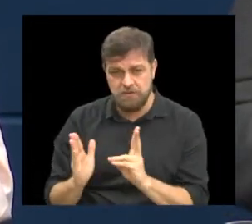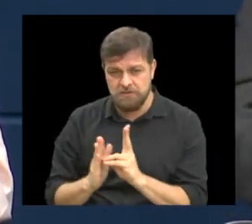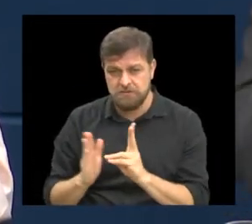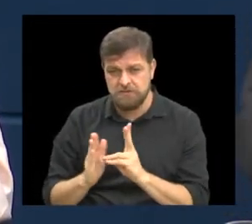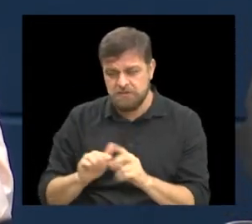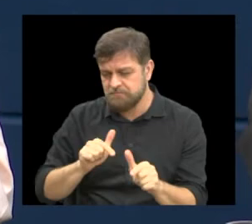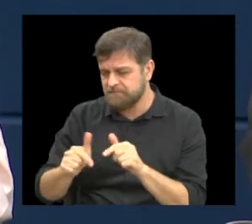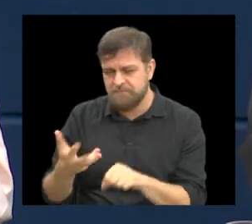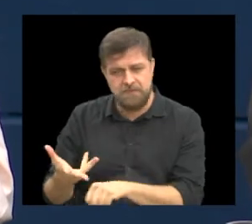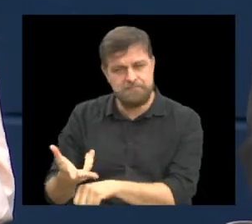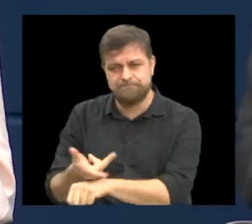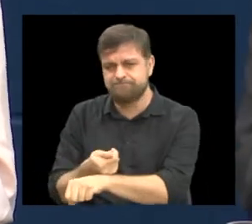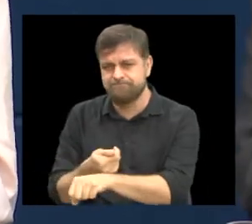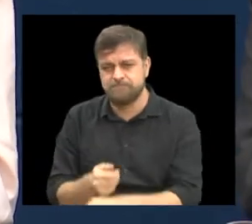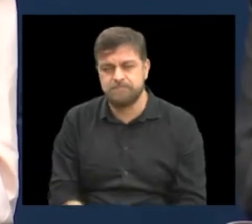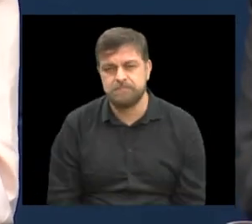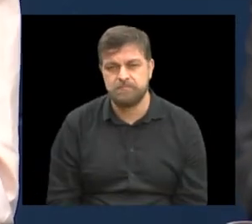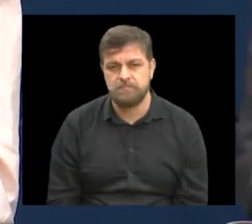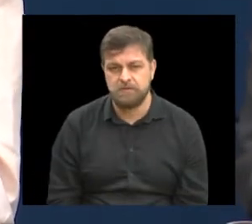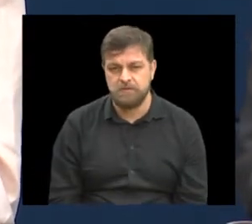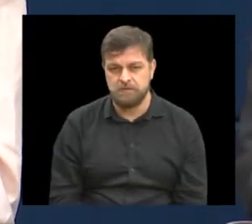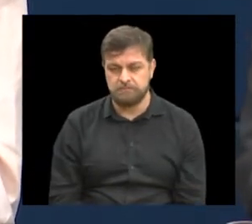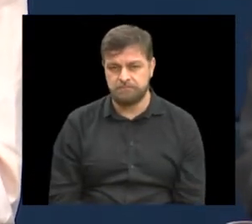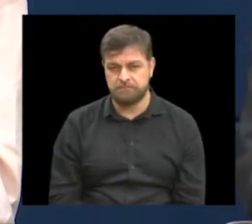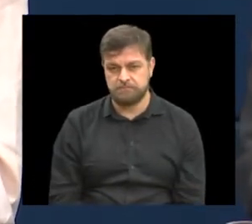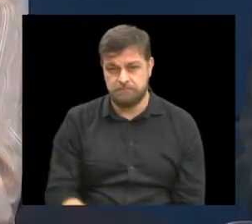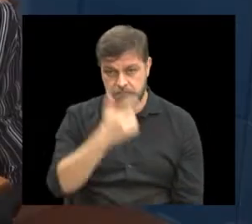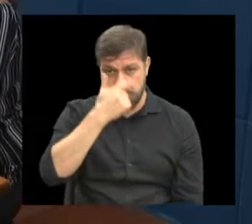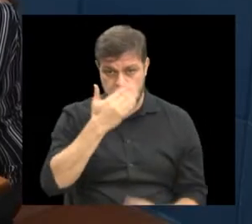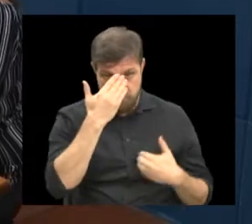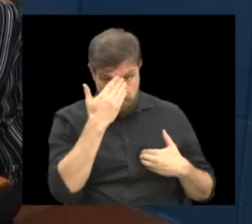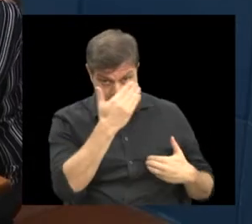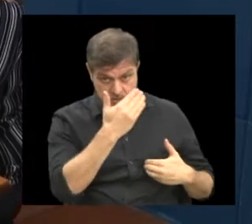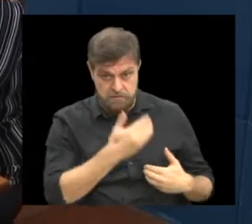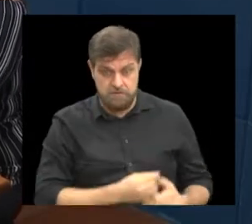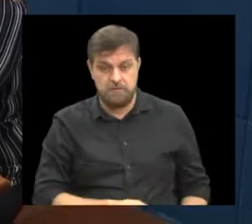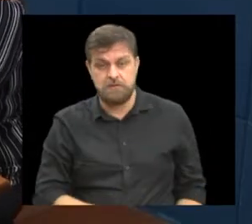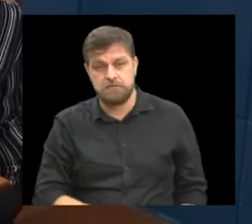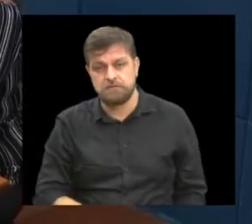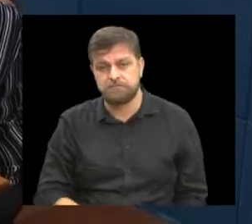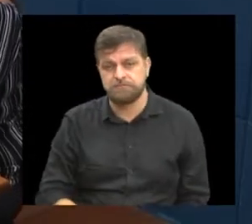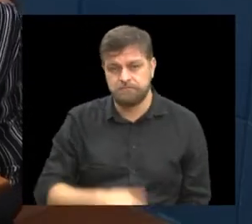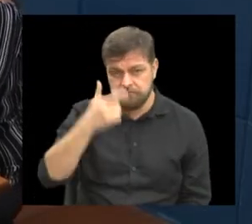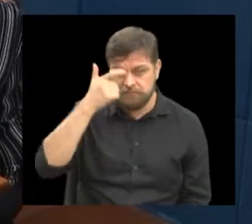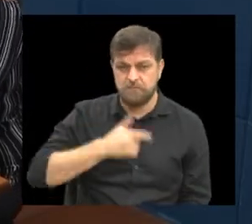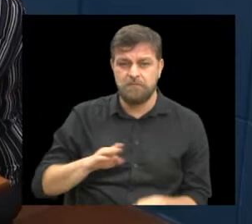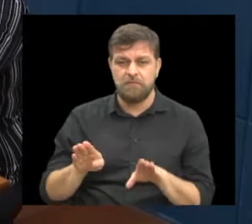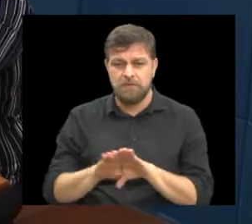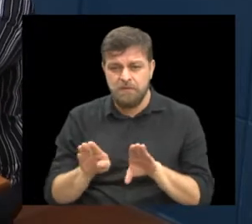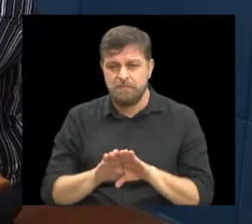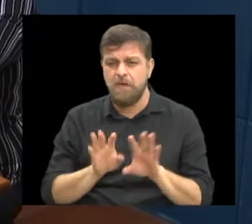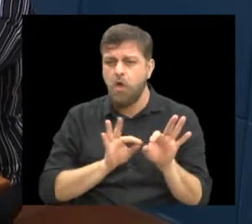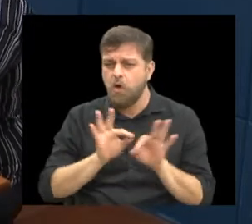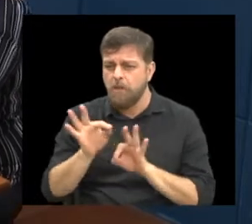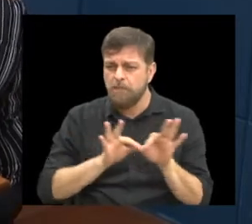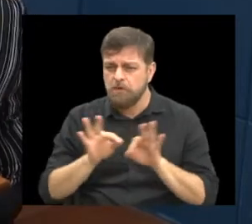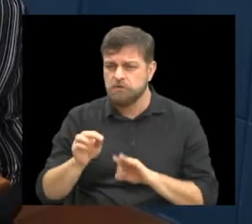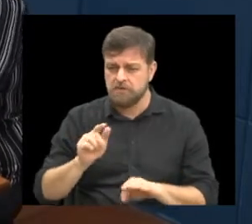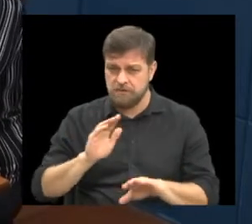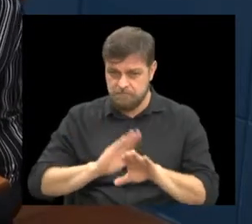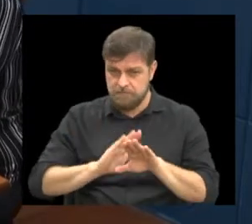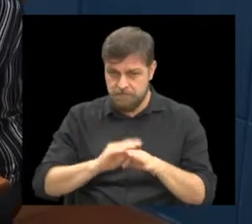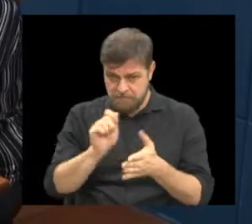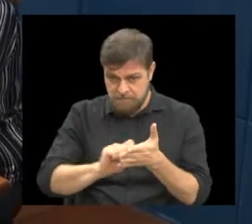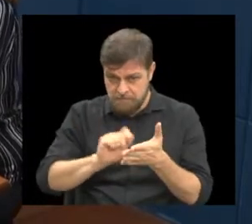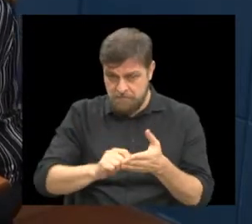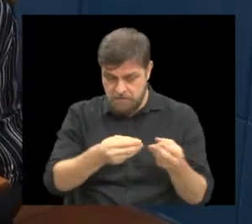excelente trabalho que é feito. Obrigada. Eu que agradeço você, Paulo, lembrando também que eu tenho um projeto já, está em tramitação aqui